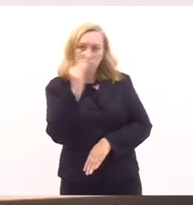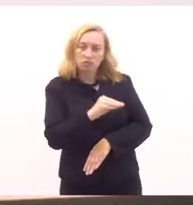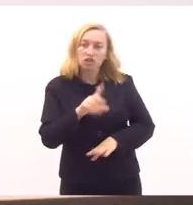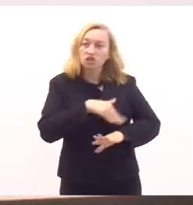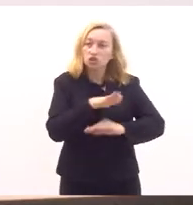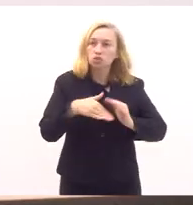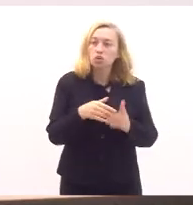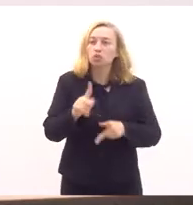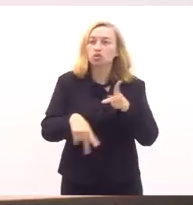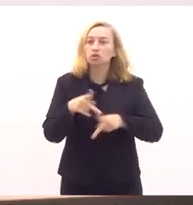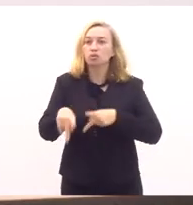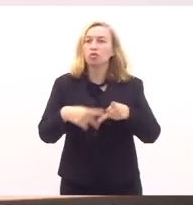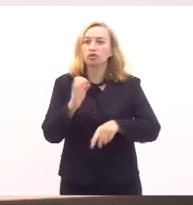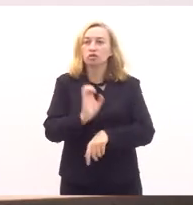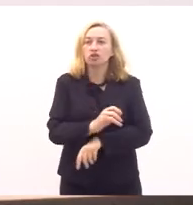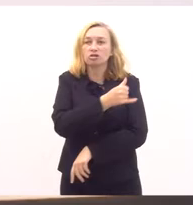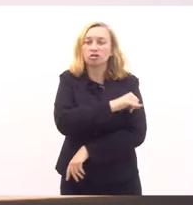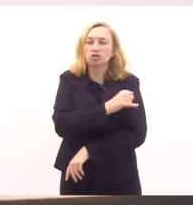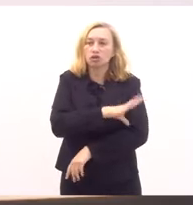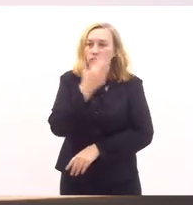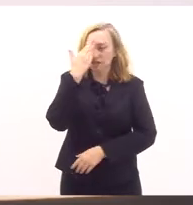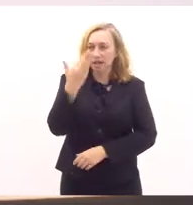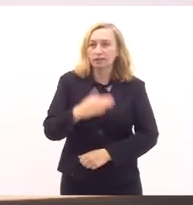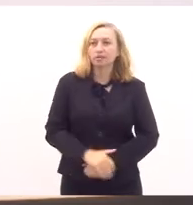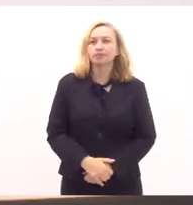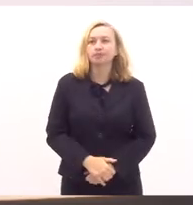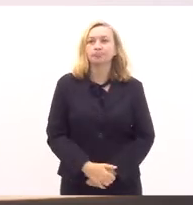os cidadãos do Estado do Rio de Janeiro, gente. Obrigado.